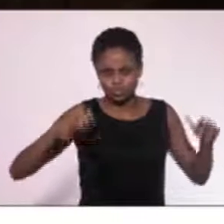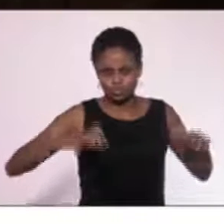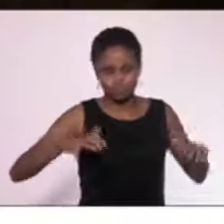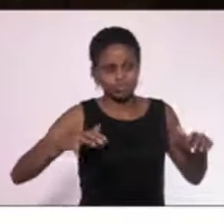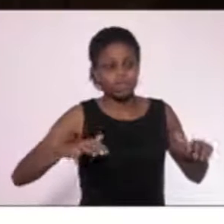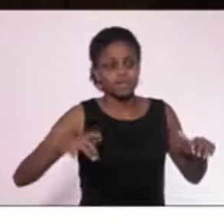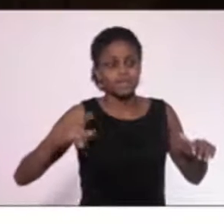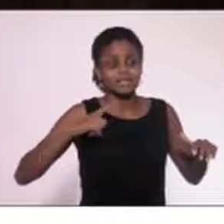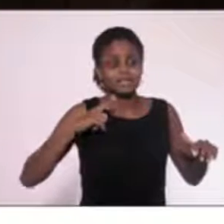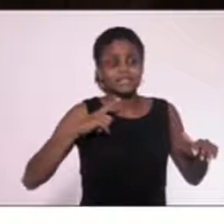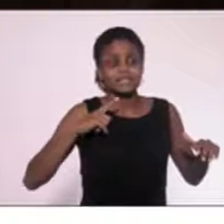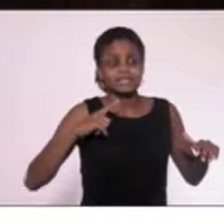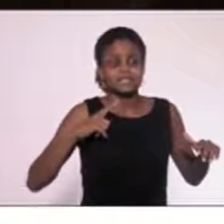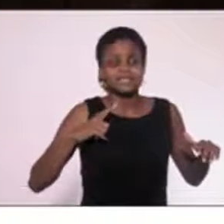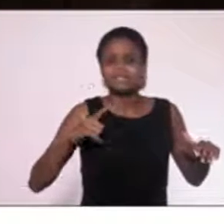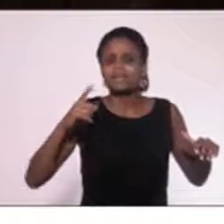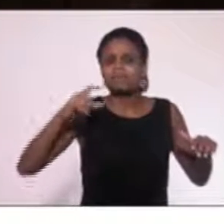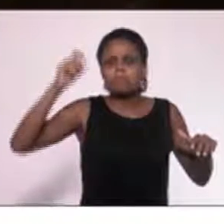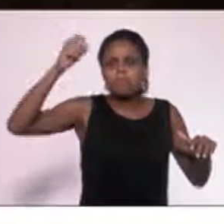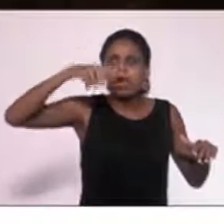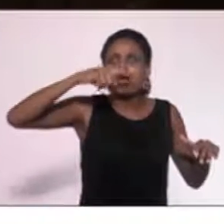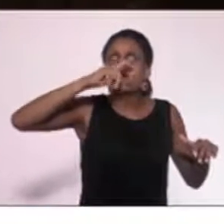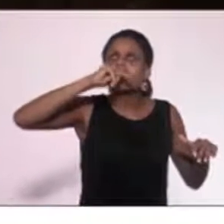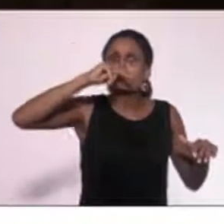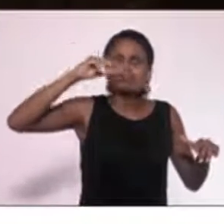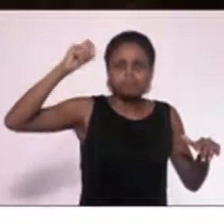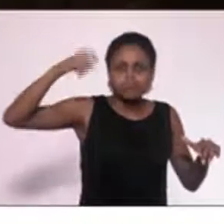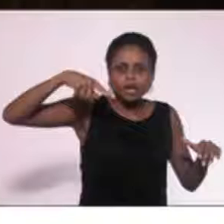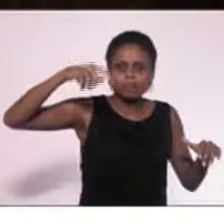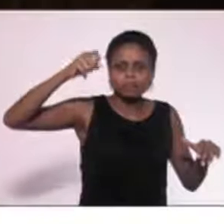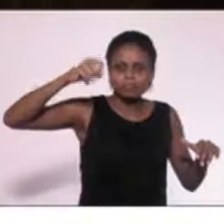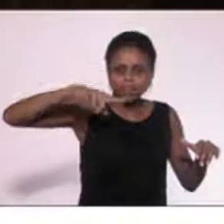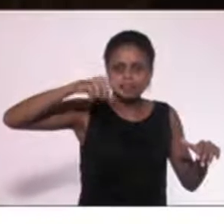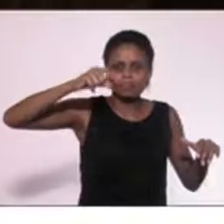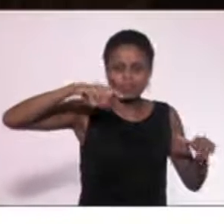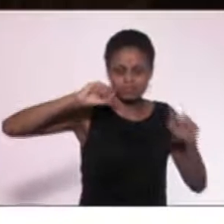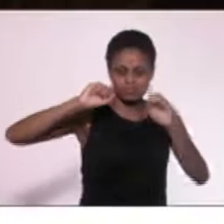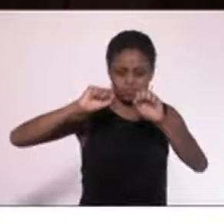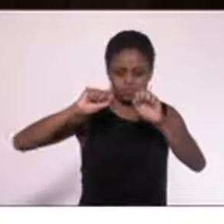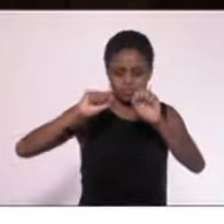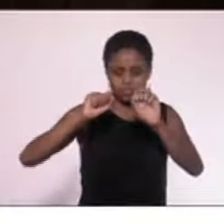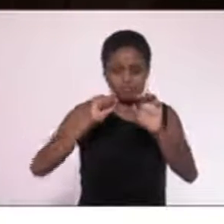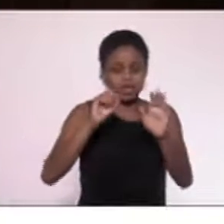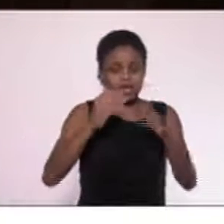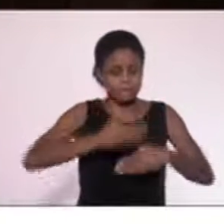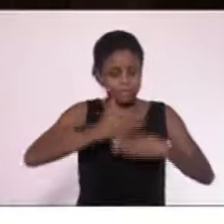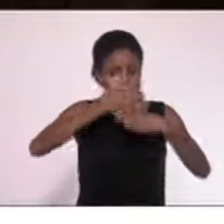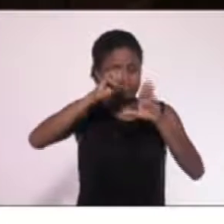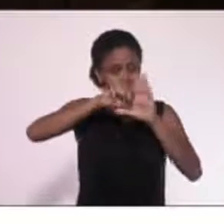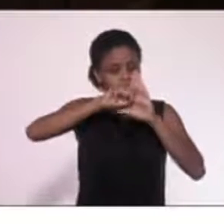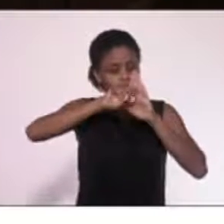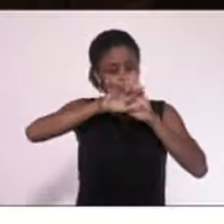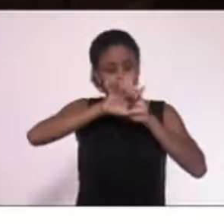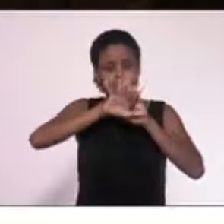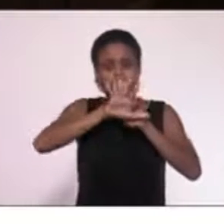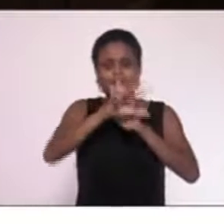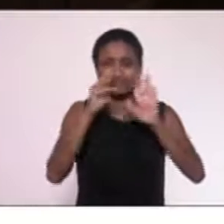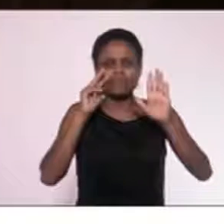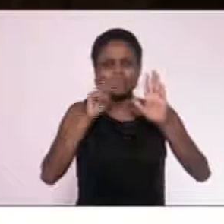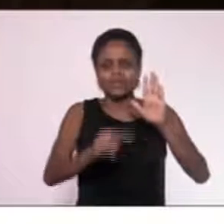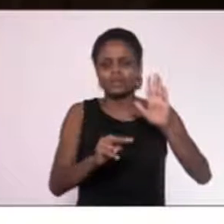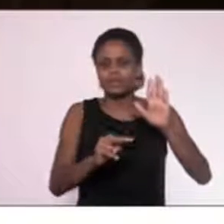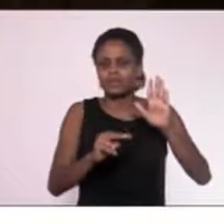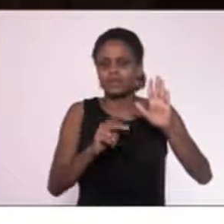com excesso de infiltração, que está passando pela abóboda de concreto